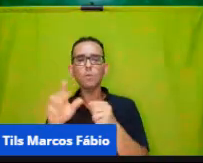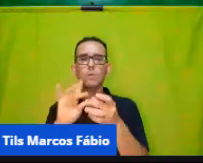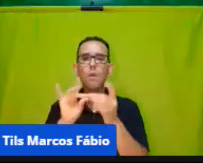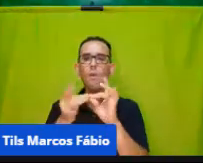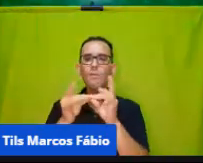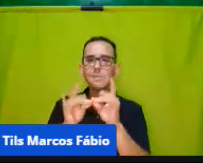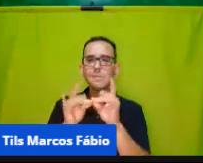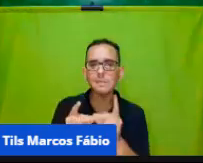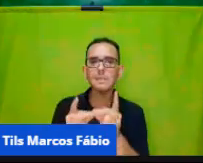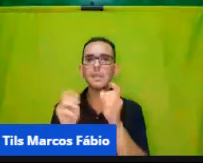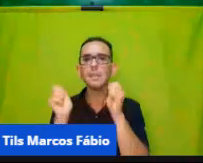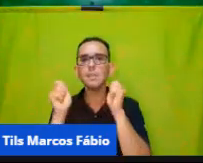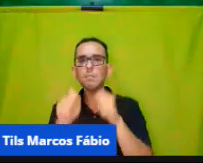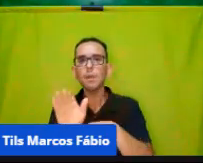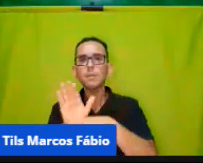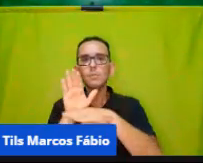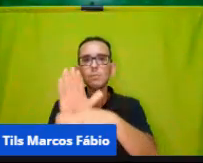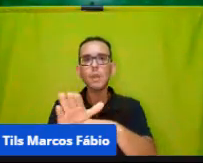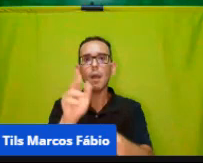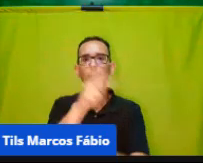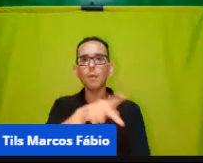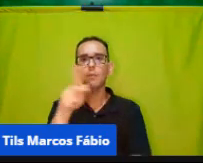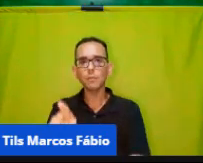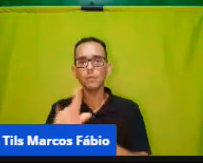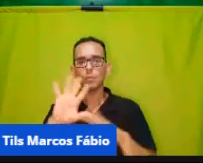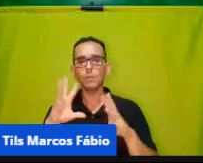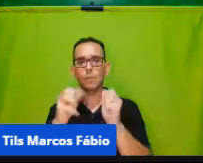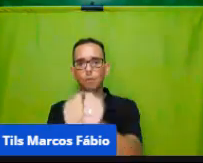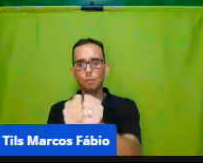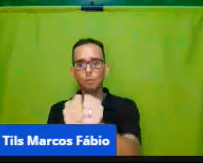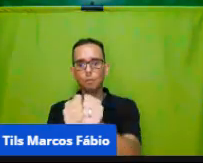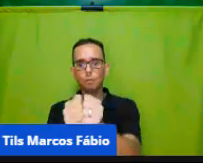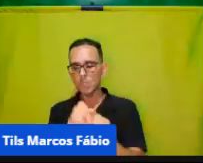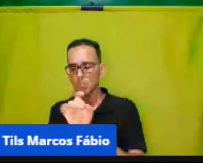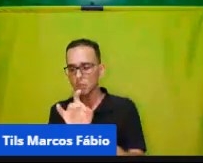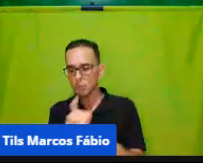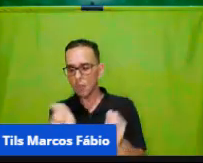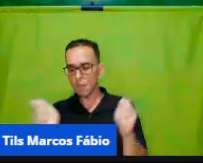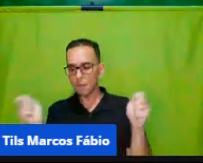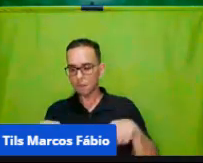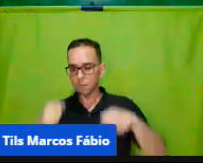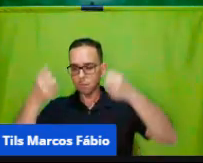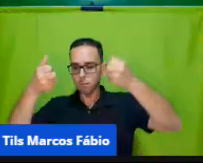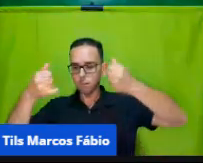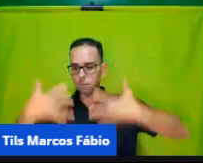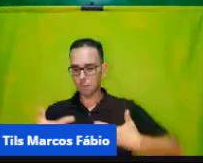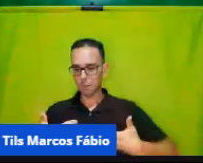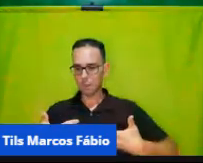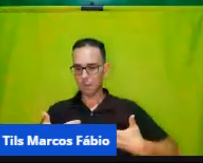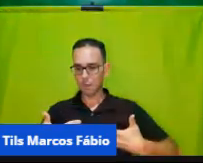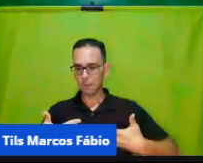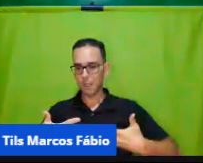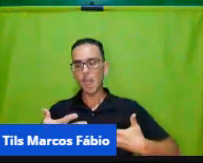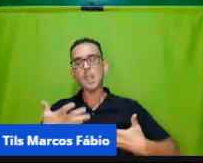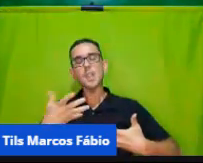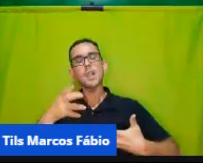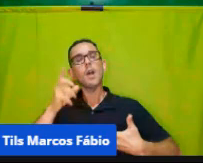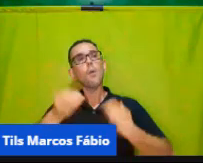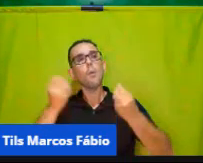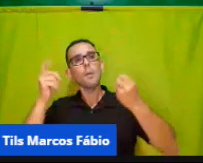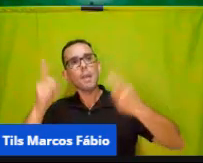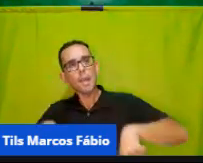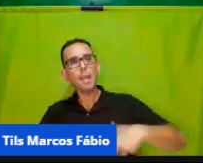pode contribuir com os professores com esse procedimento. Então, se puder só falar um pouquinho mais a respeito, o senhor já começou a falar como é que é ali, se